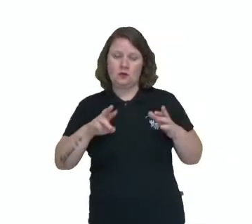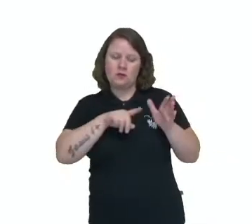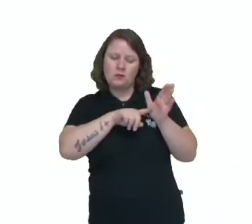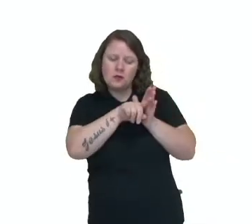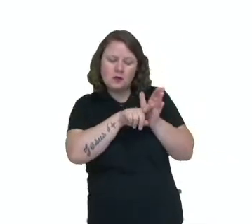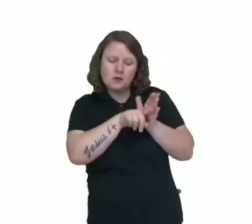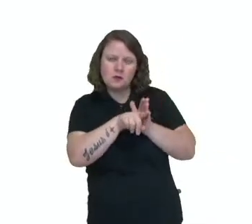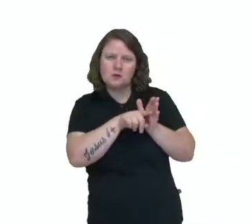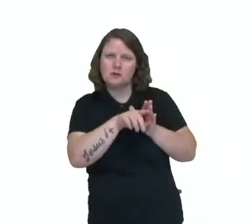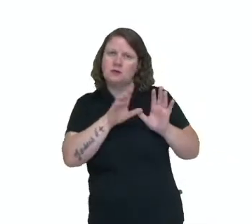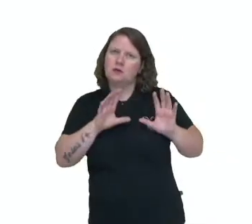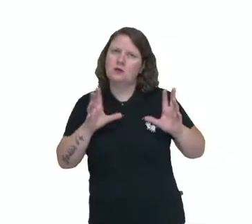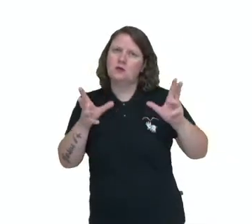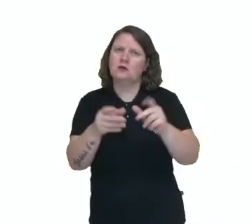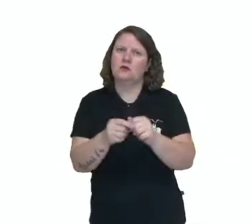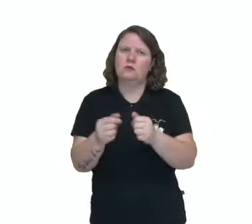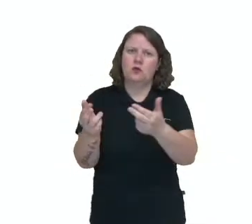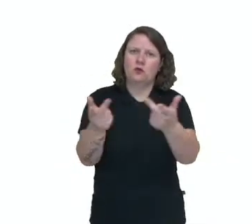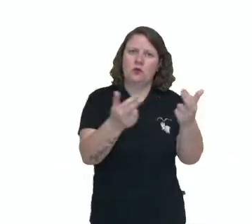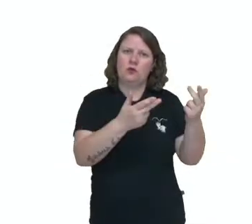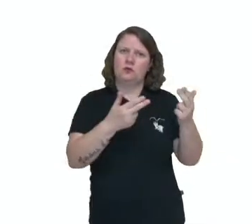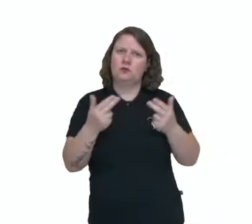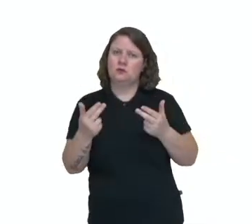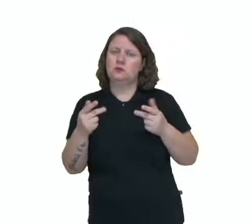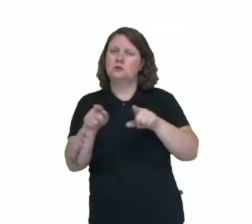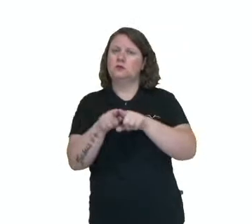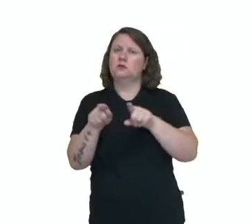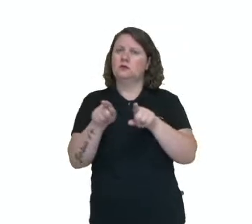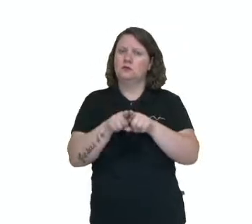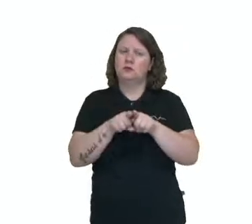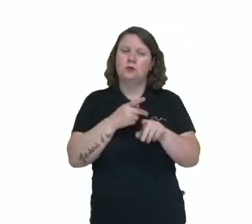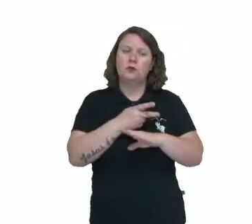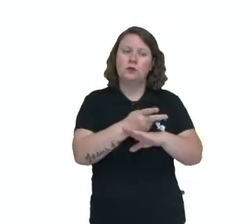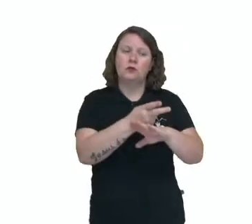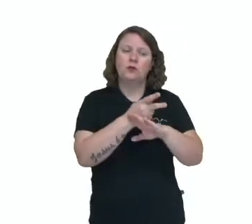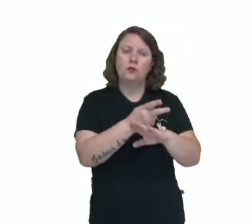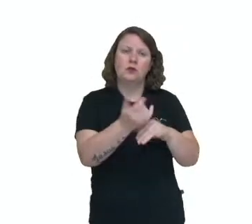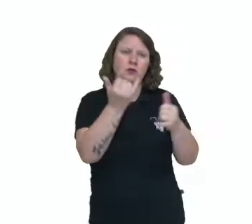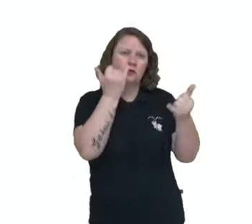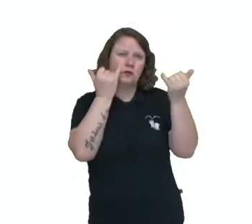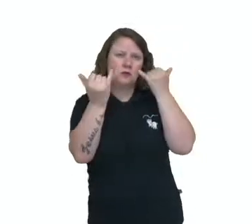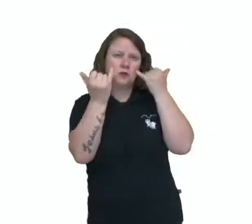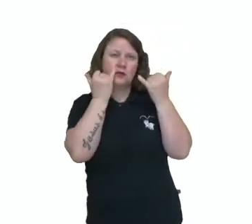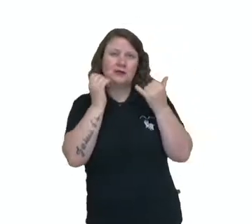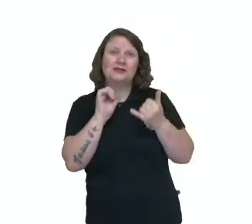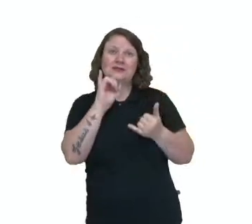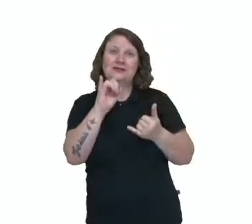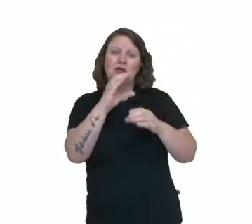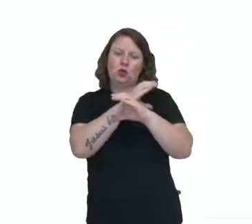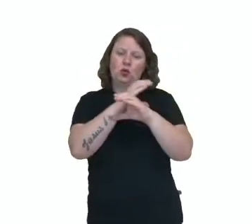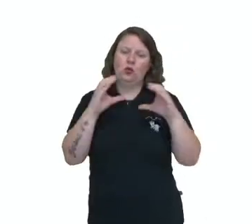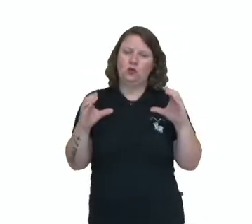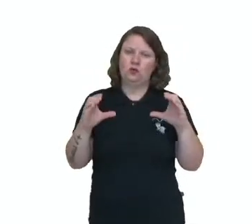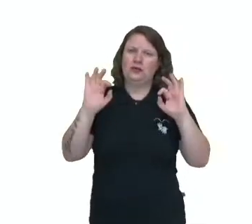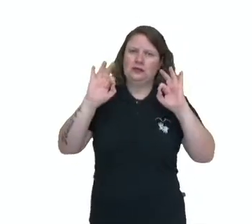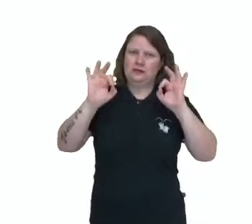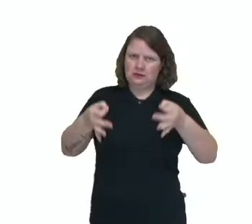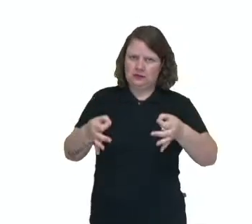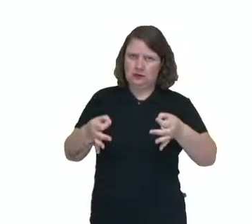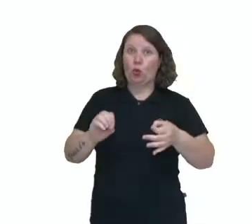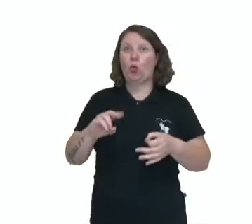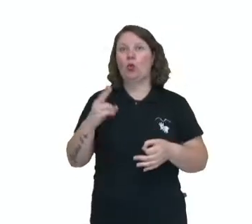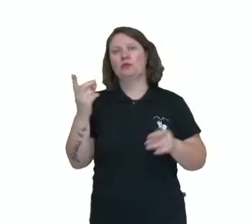mesmo para todas: buscar informações de fontes confiáveis. Estou falando de método científico, de busca